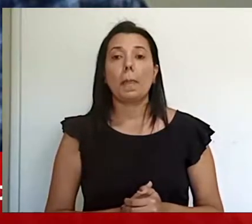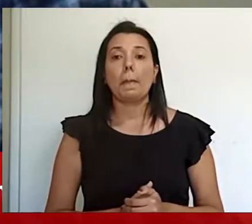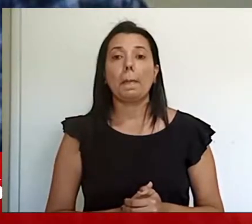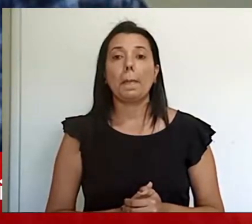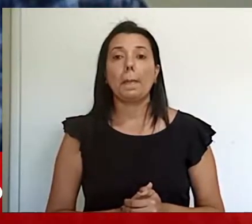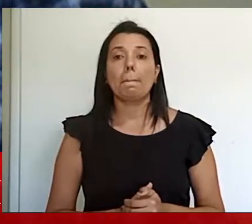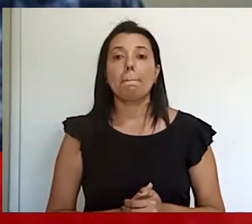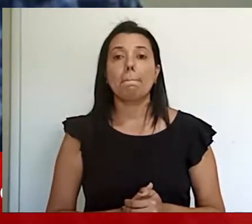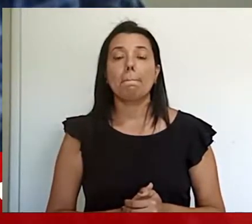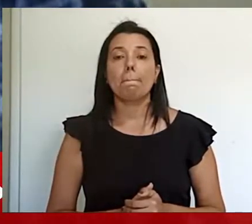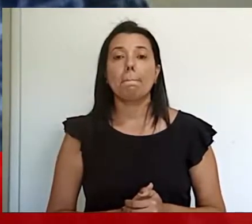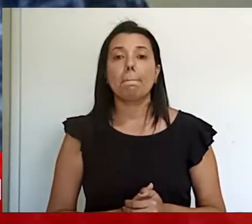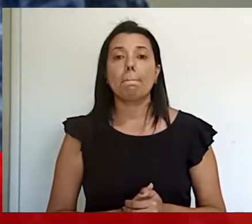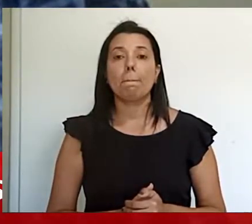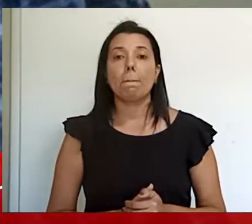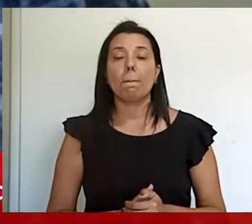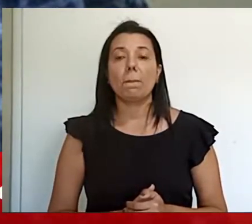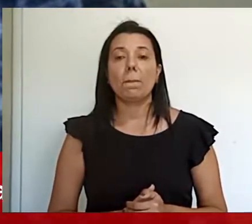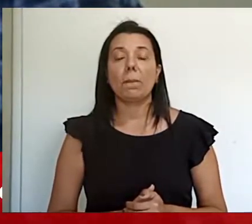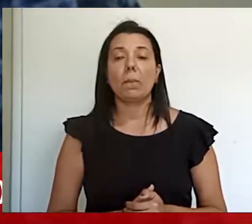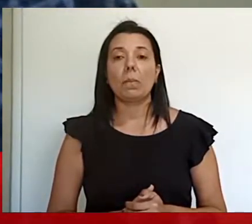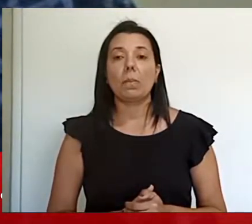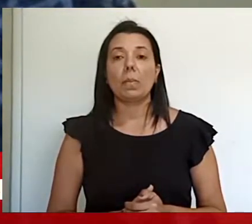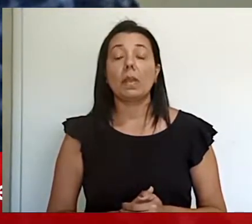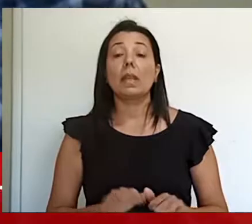Sim. Sim. Então,